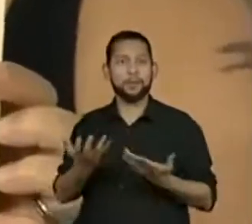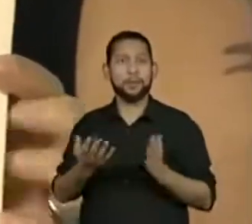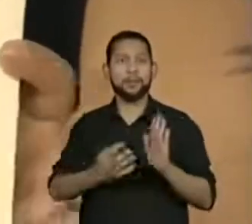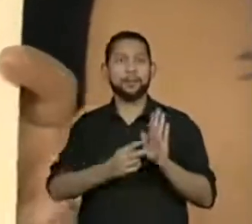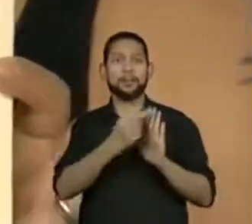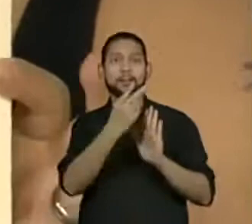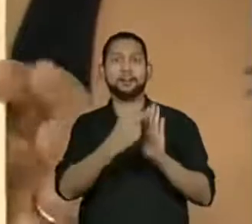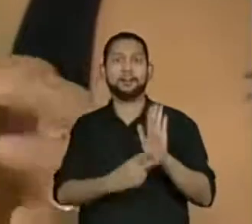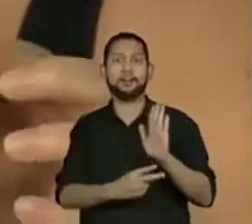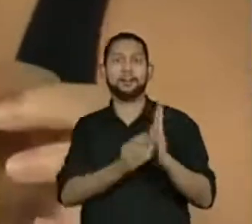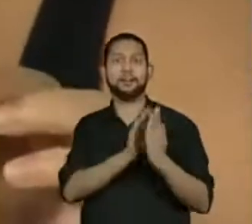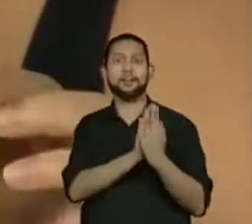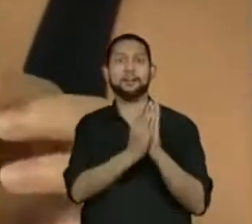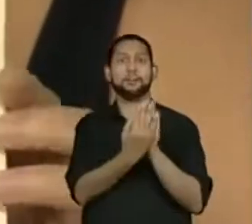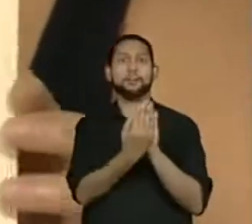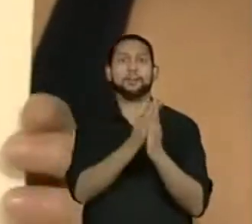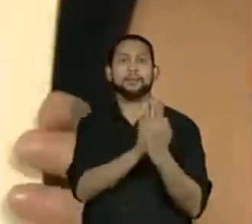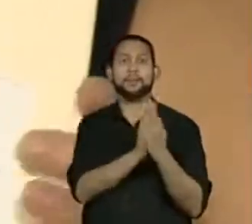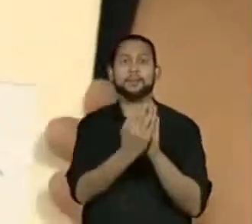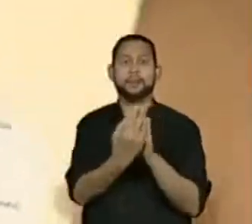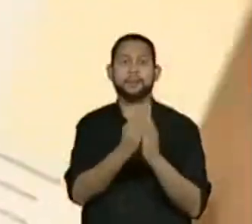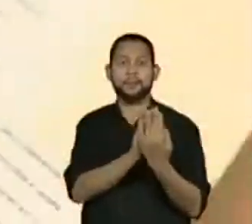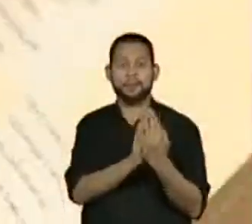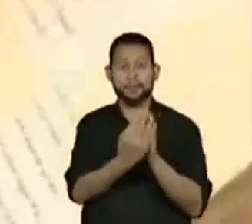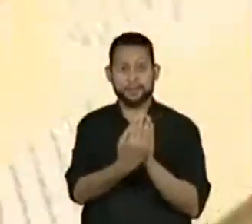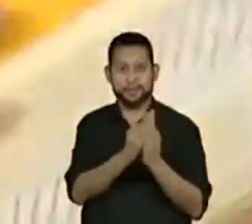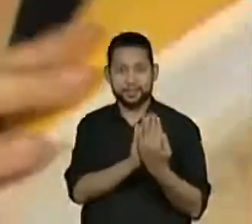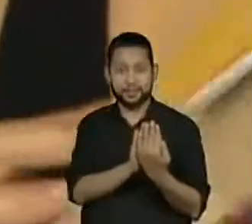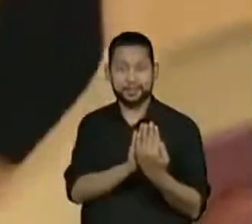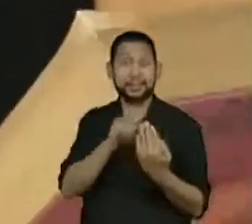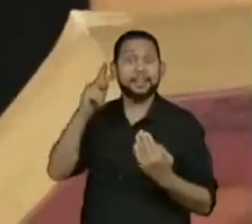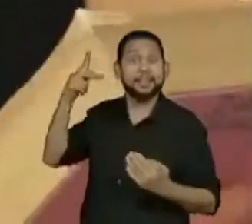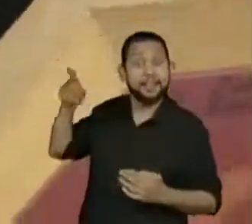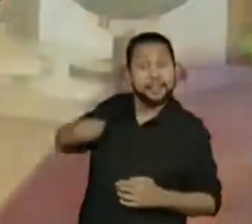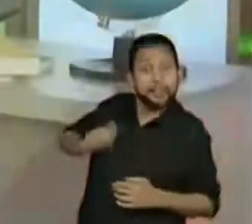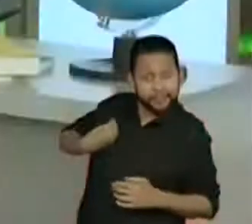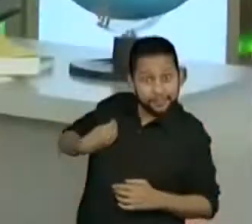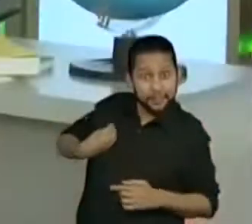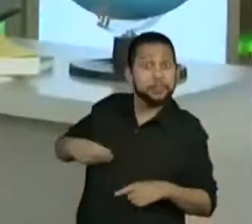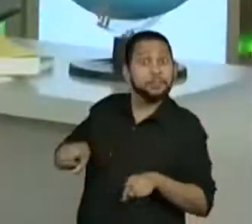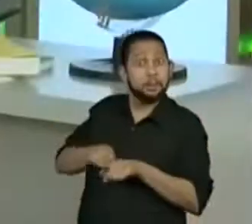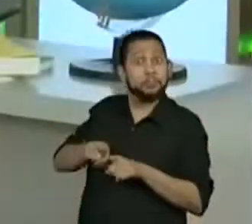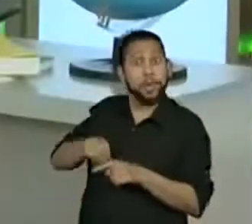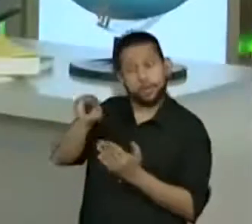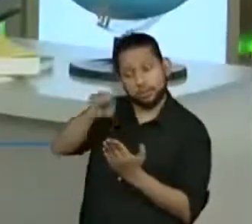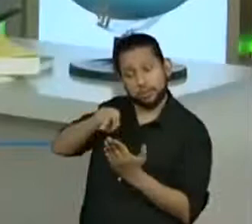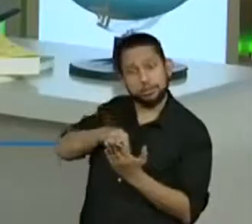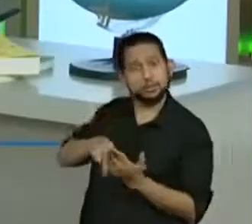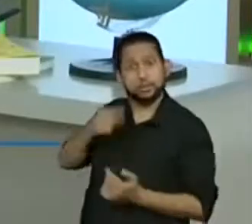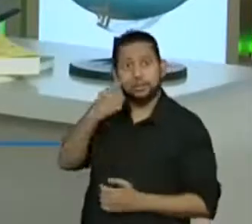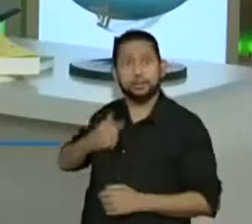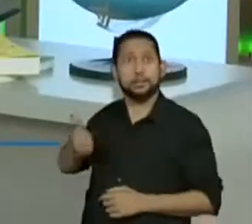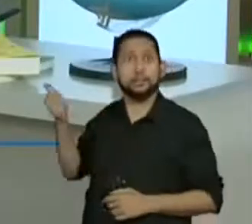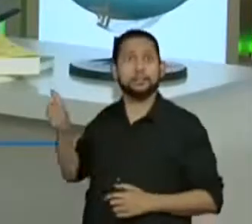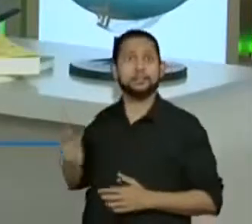do Olavo Bilac EA biografia do Olavo Bilac